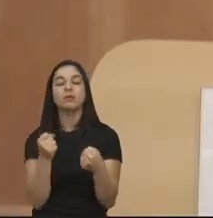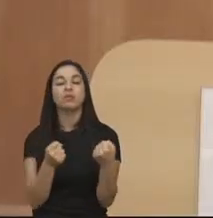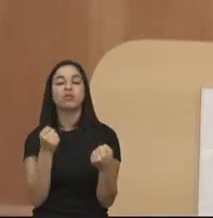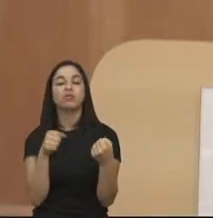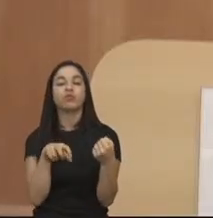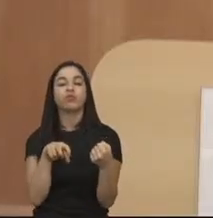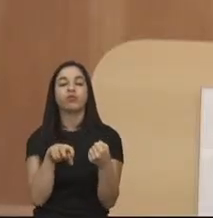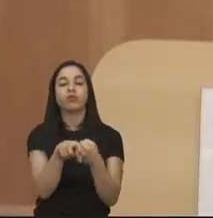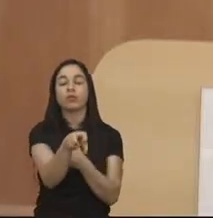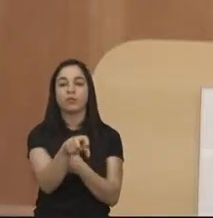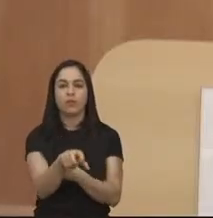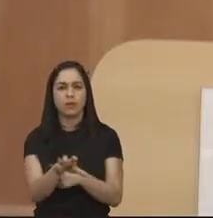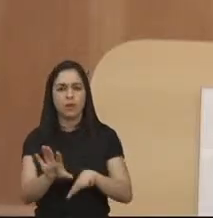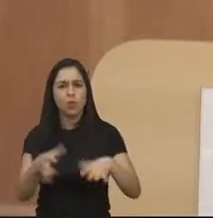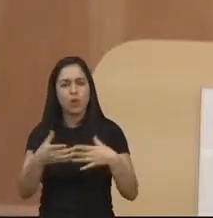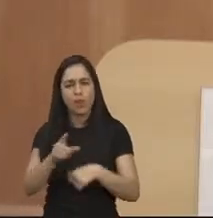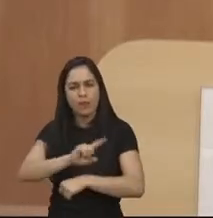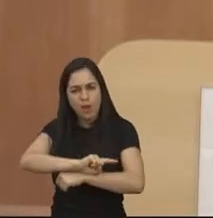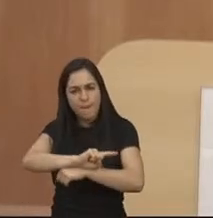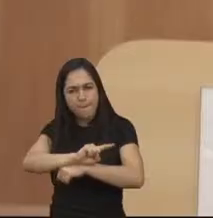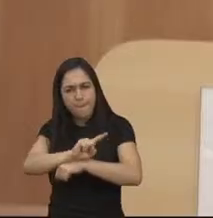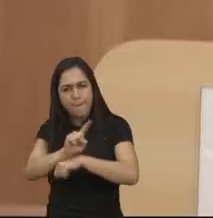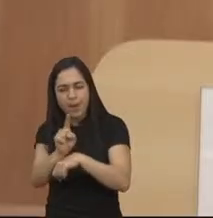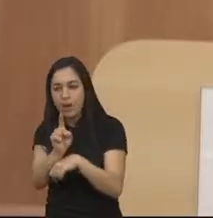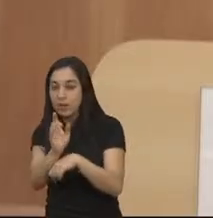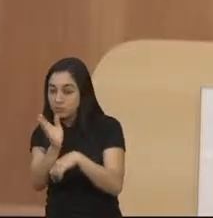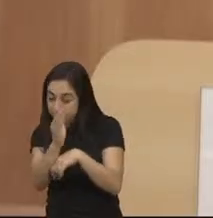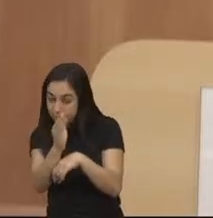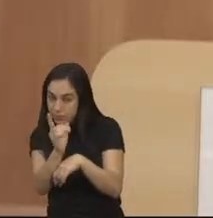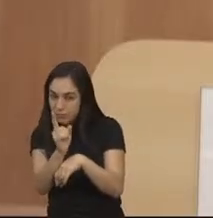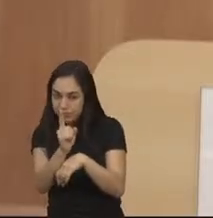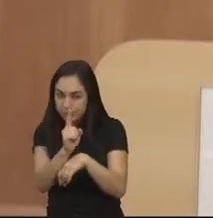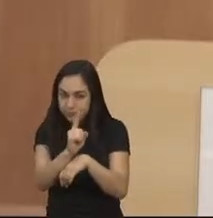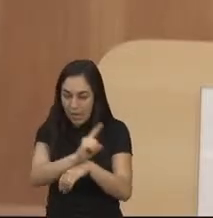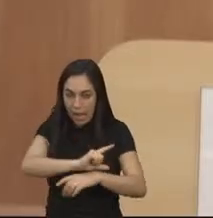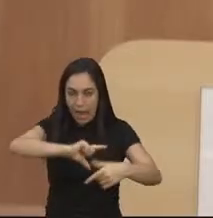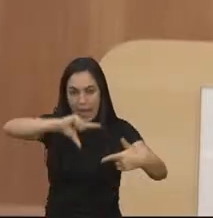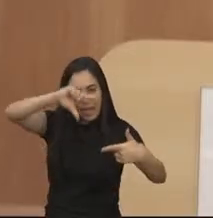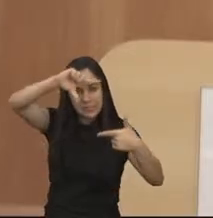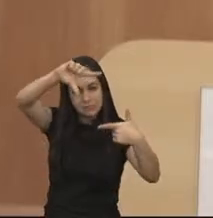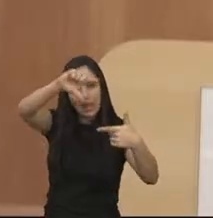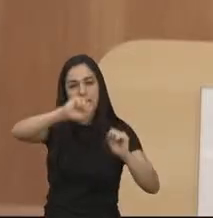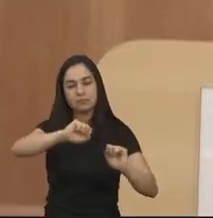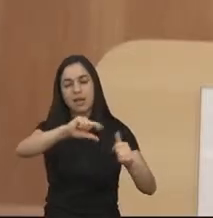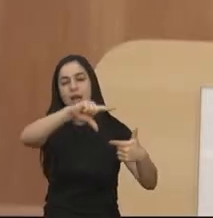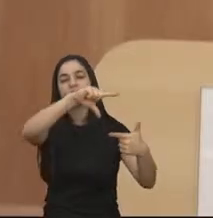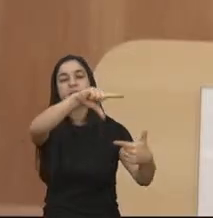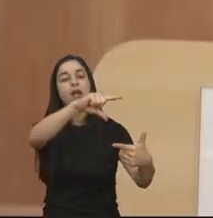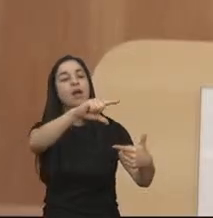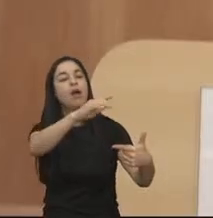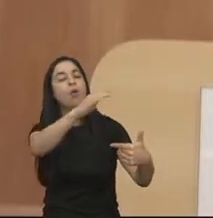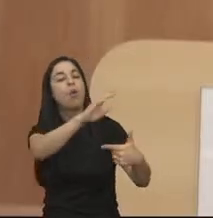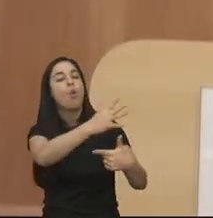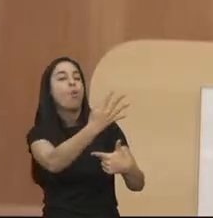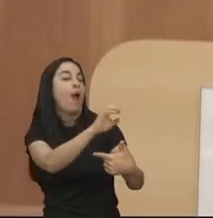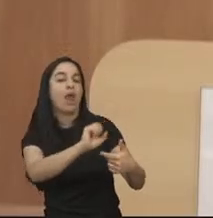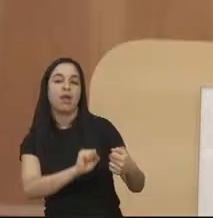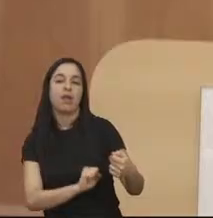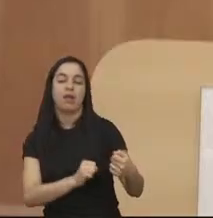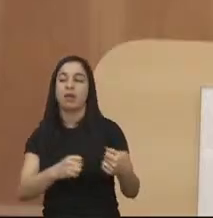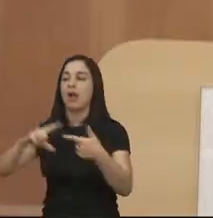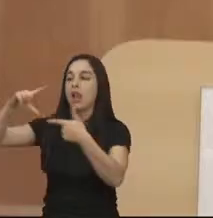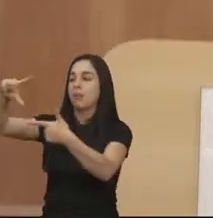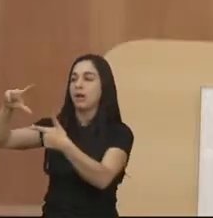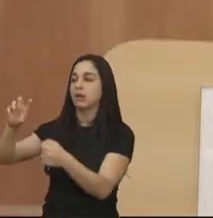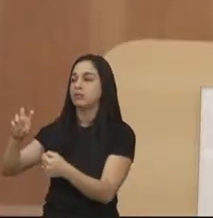redução de velocidade, foi um grande boom para a nossa cidade, um grande desafio, reduzir a velocidade no centro da cidade,